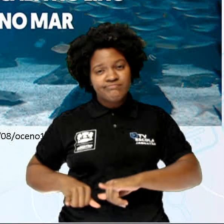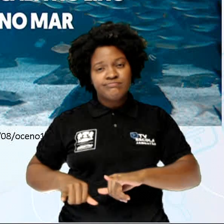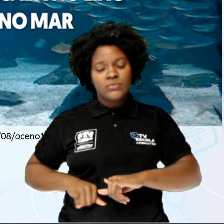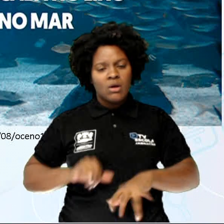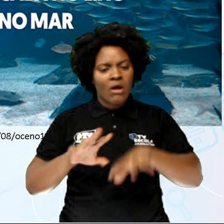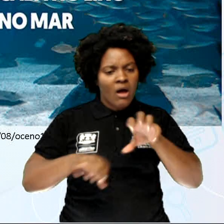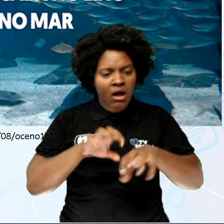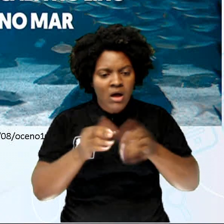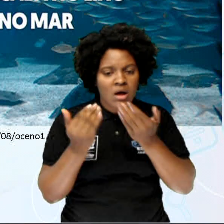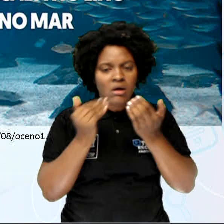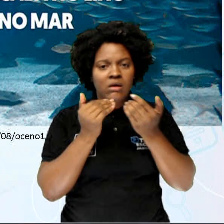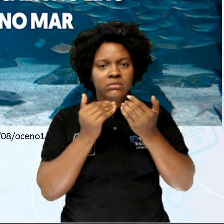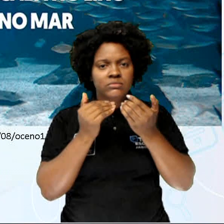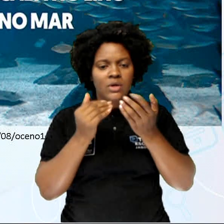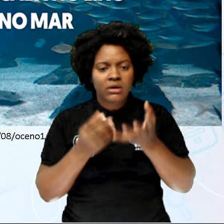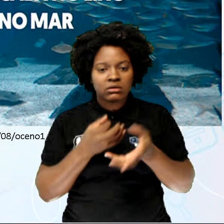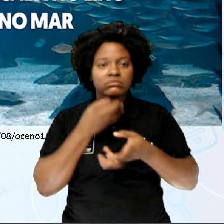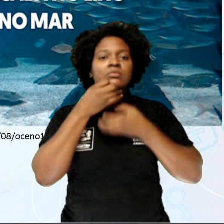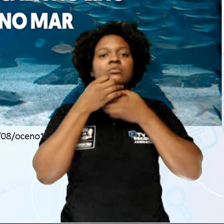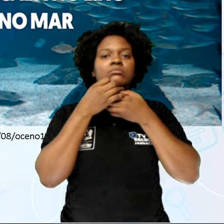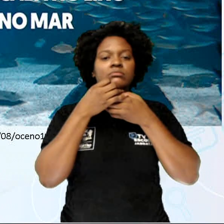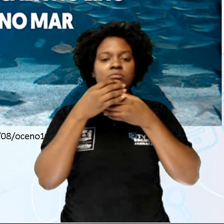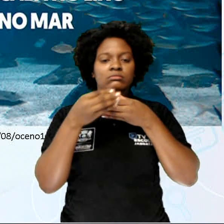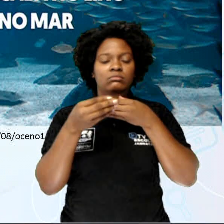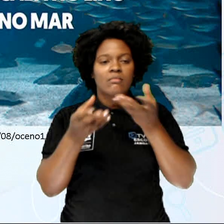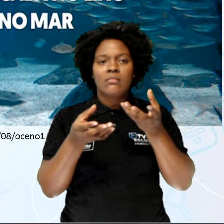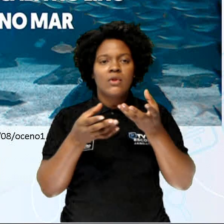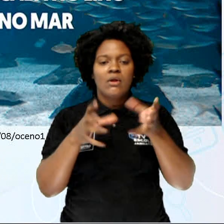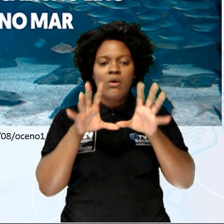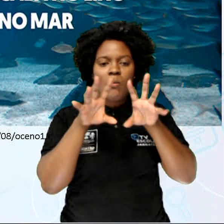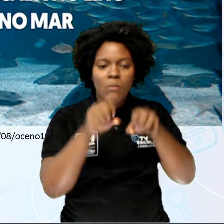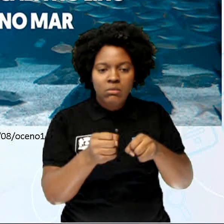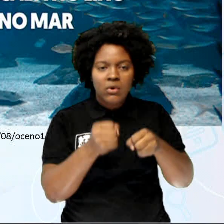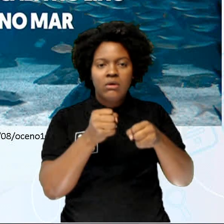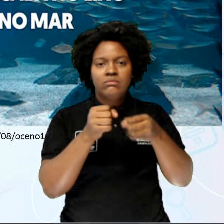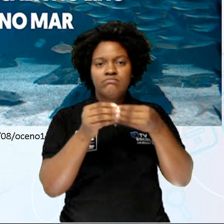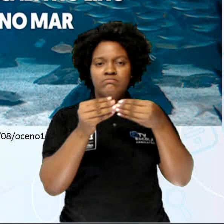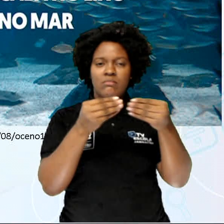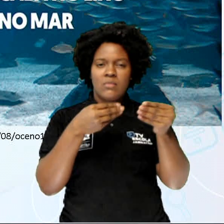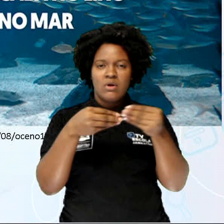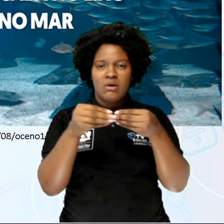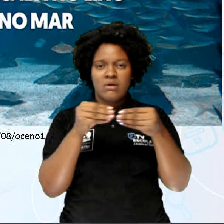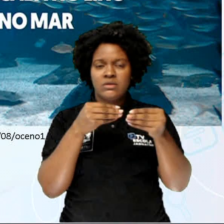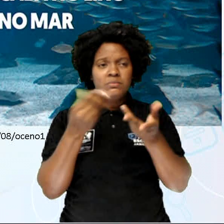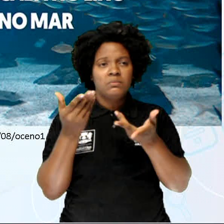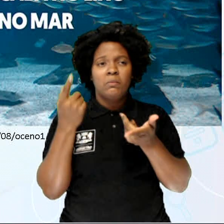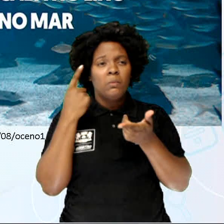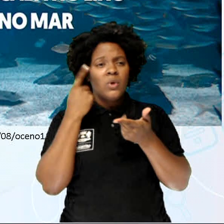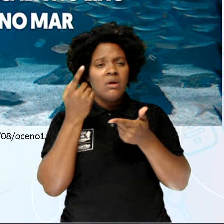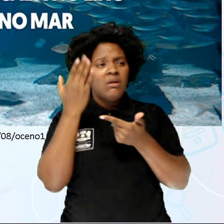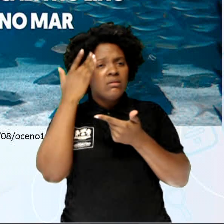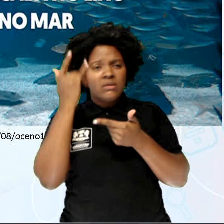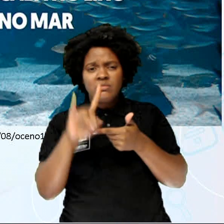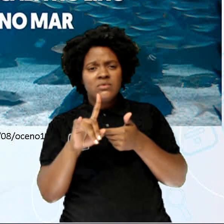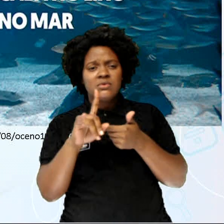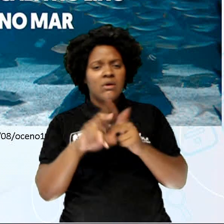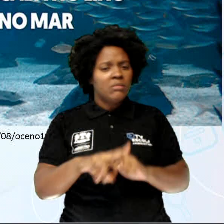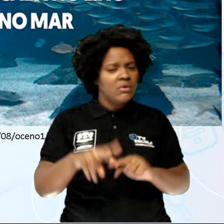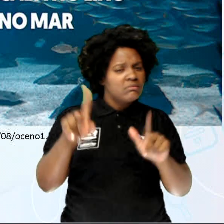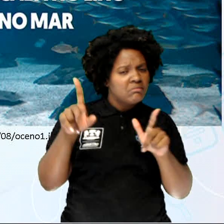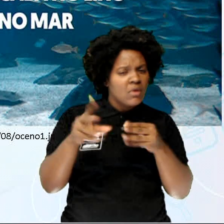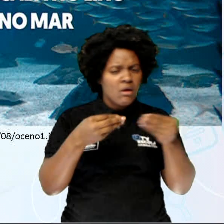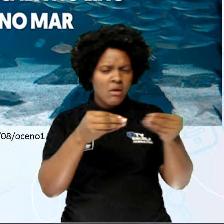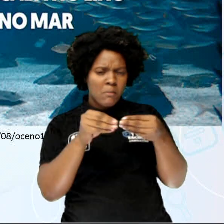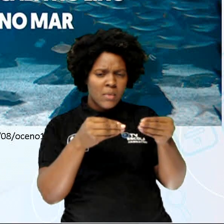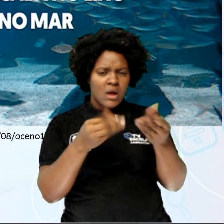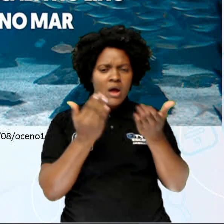de alimento ali no mar. Ela não sabe distinguir uma sacola plástica, um copo descartável, de